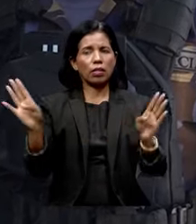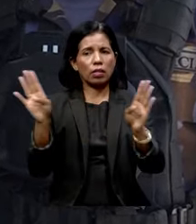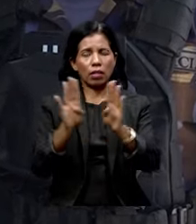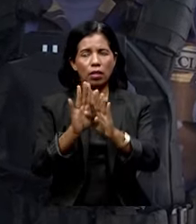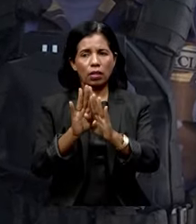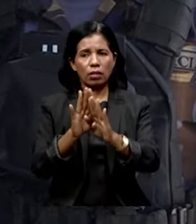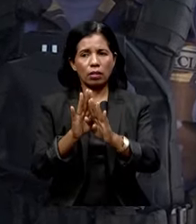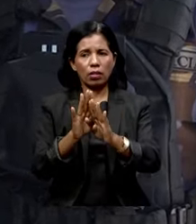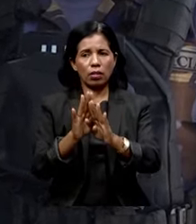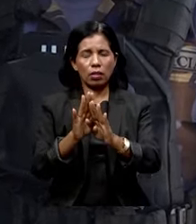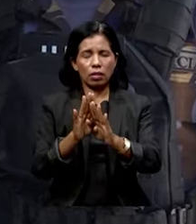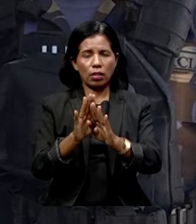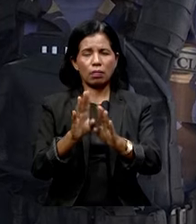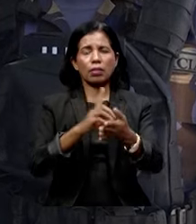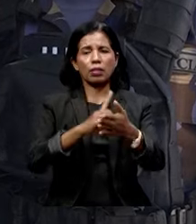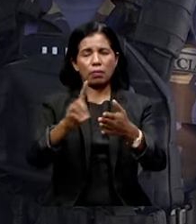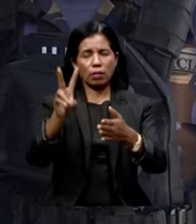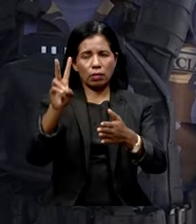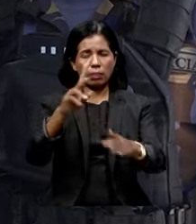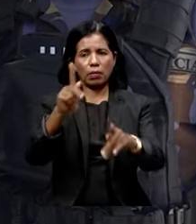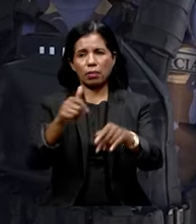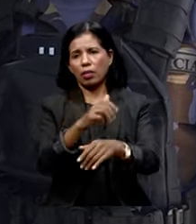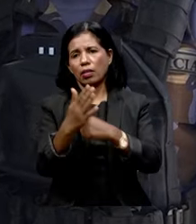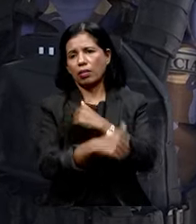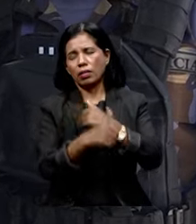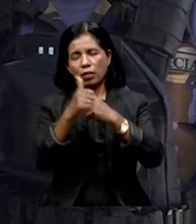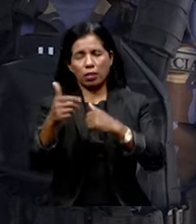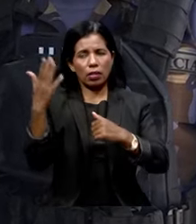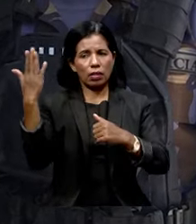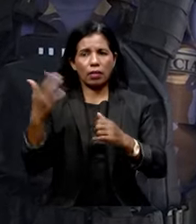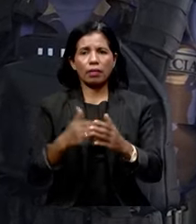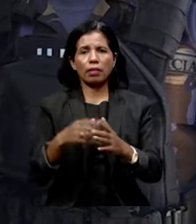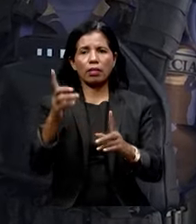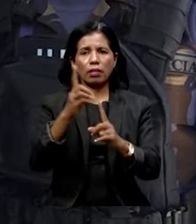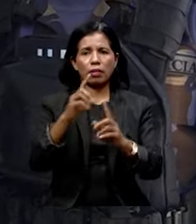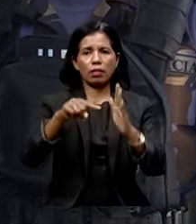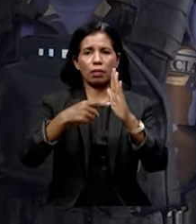ba entrada, cidadão estrangeiro, e já dia